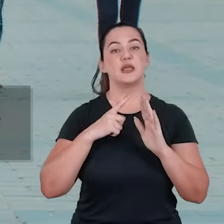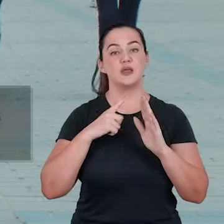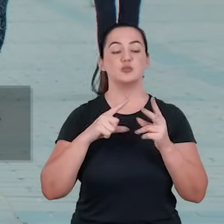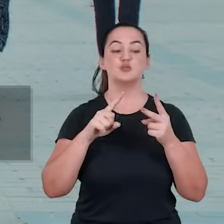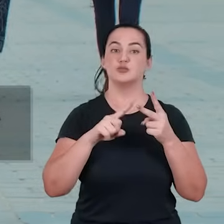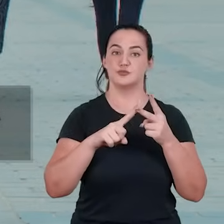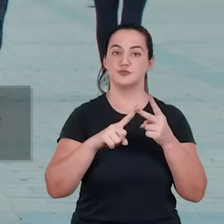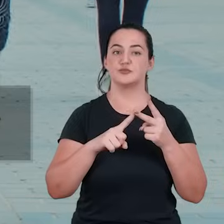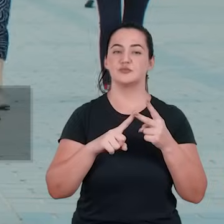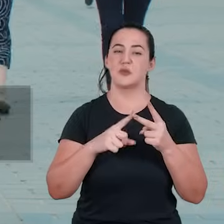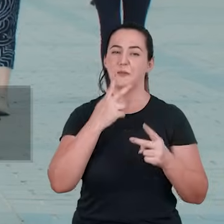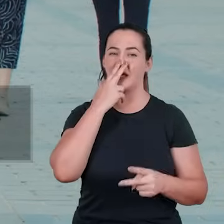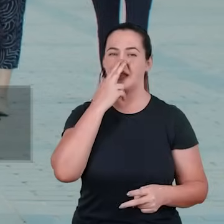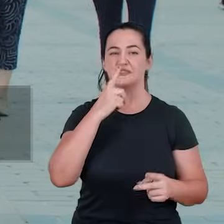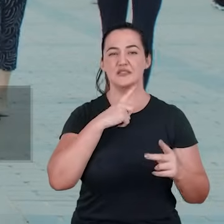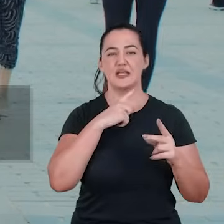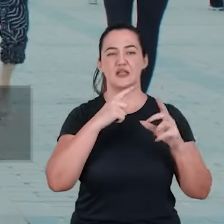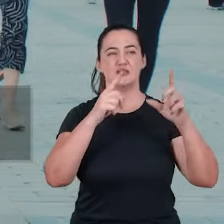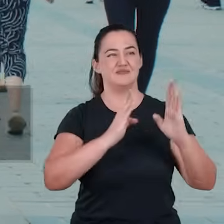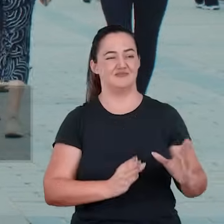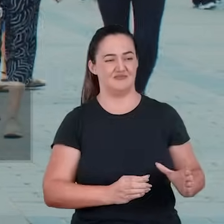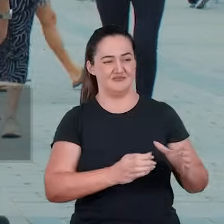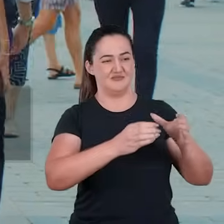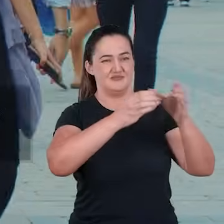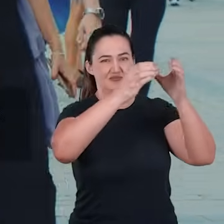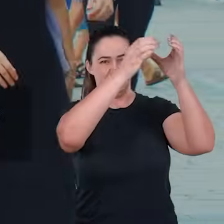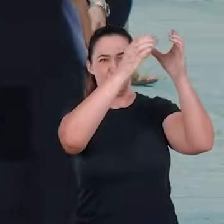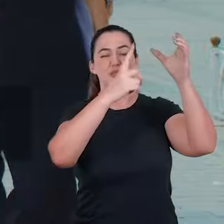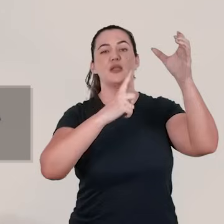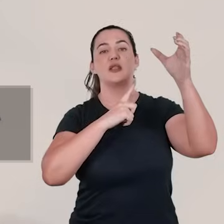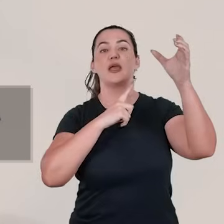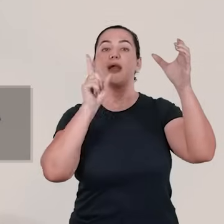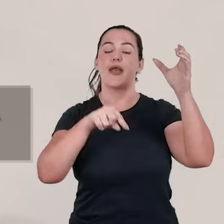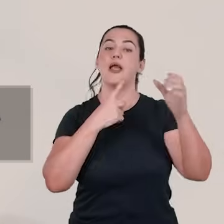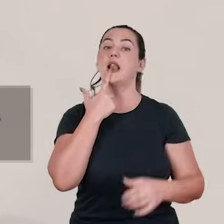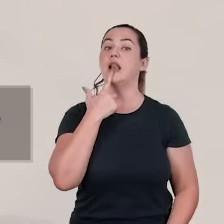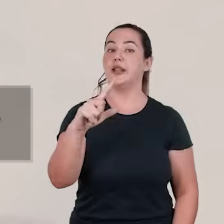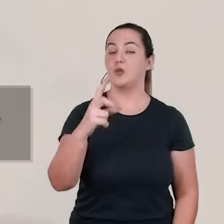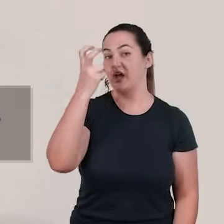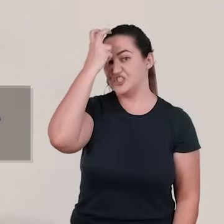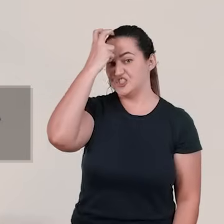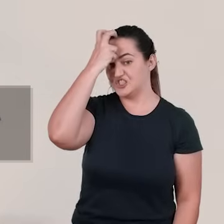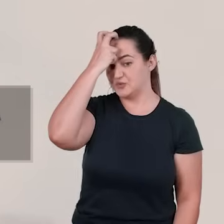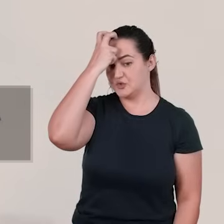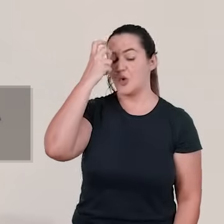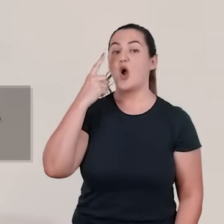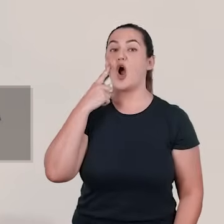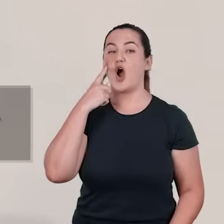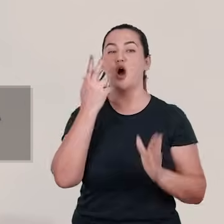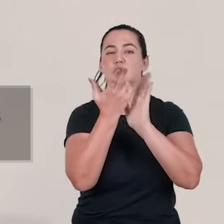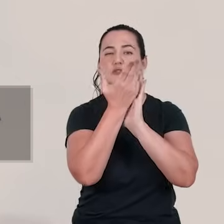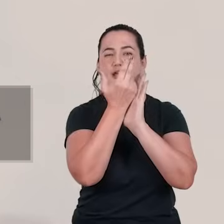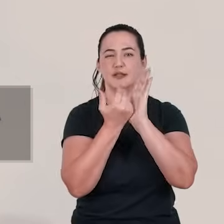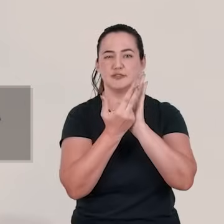nome. E esse nome aparece ali no cartucho. Você lê isso em egípcio antigo, Men-Kep-Ra